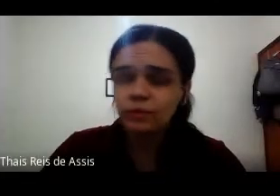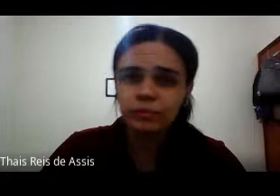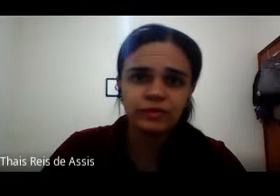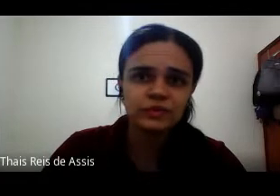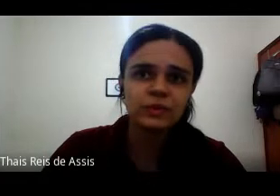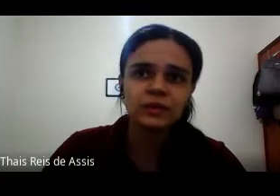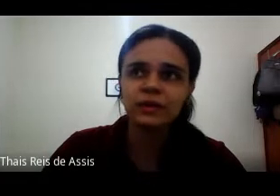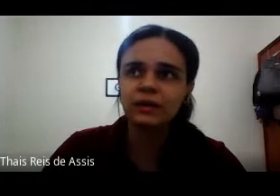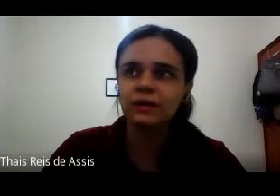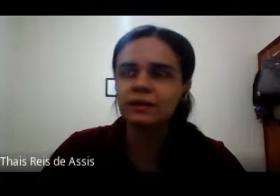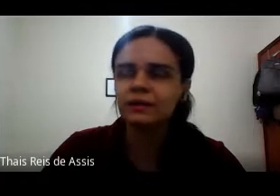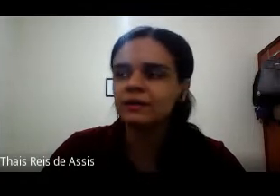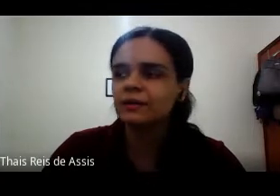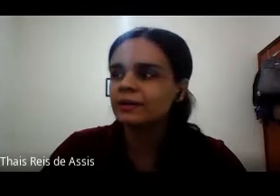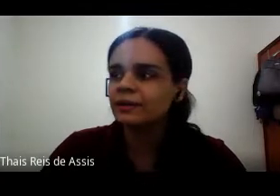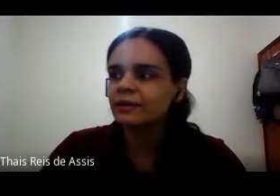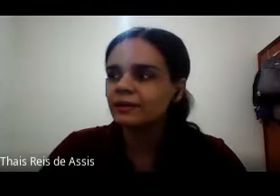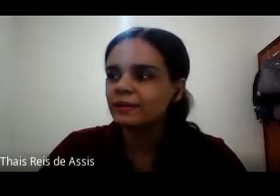Tem muito professor que...